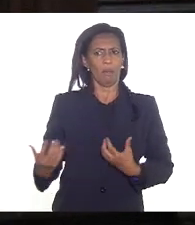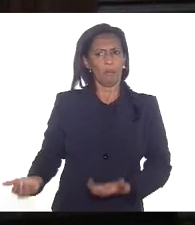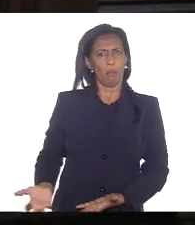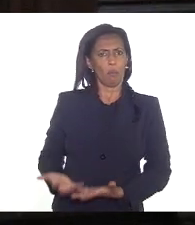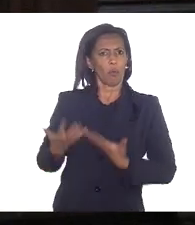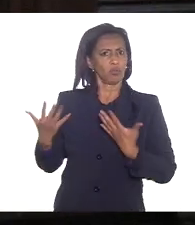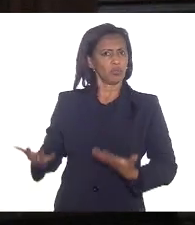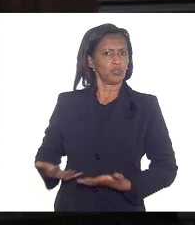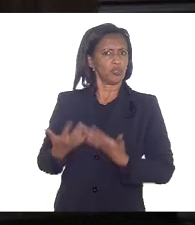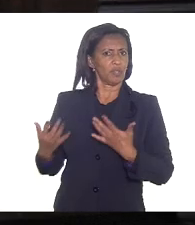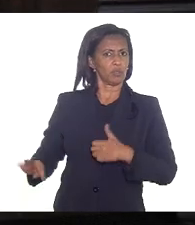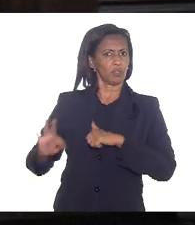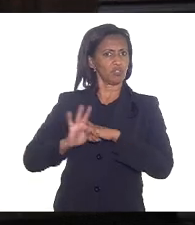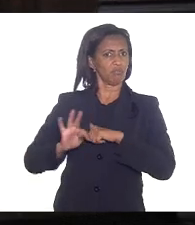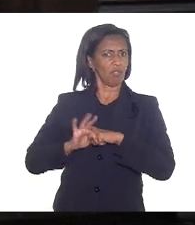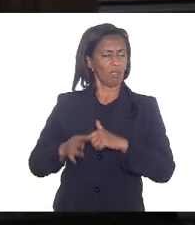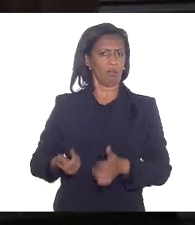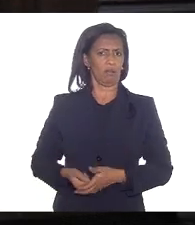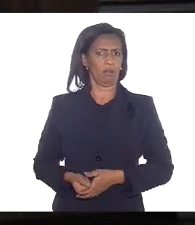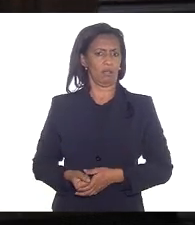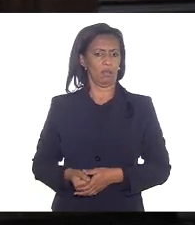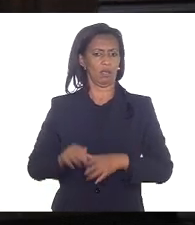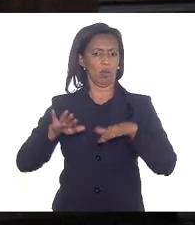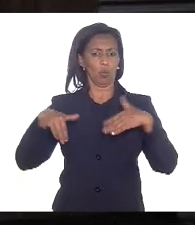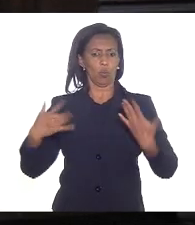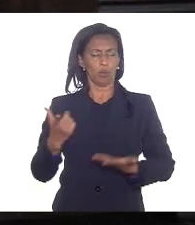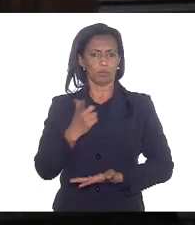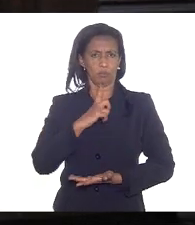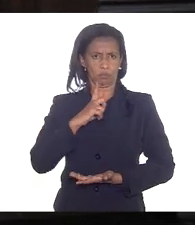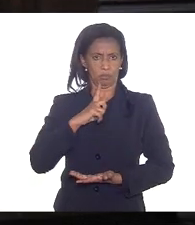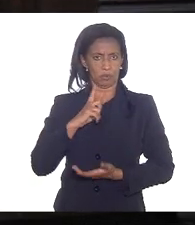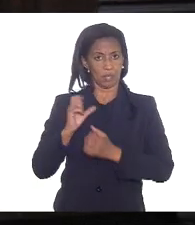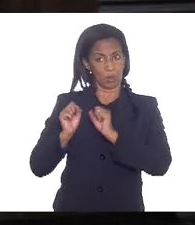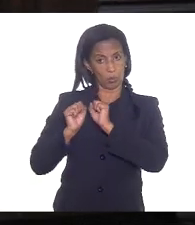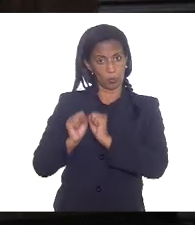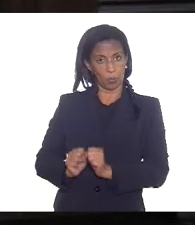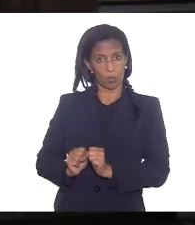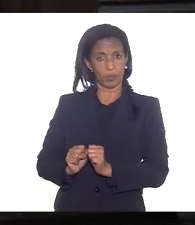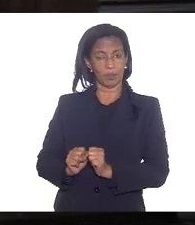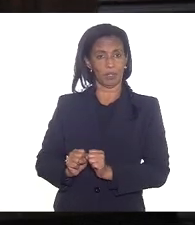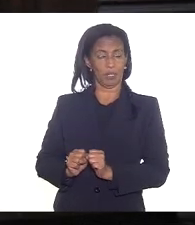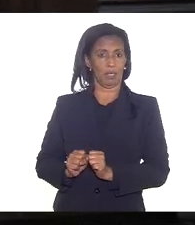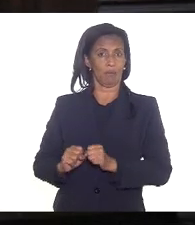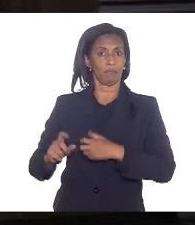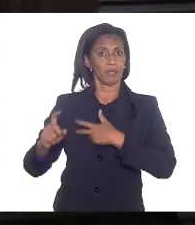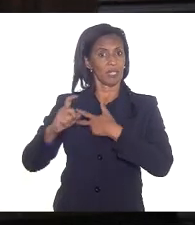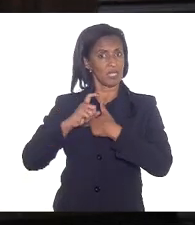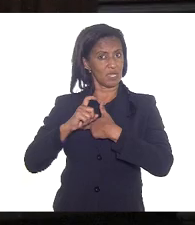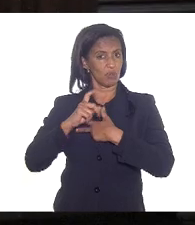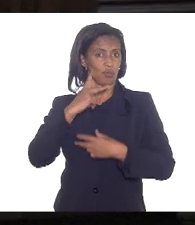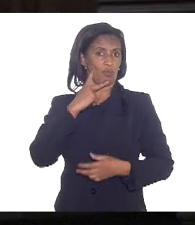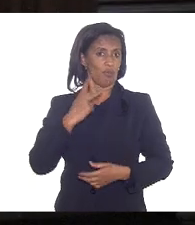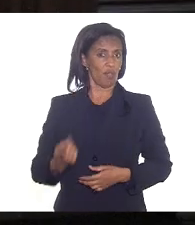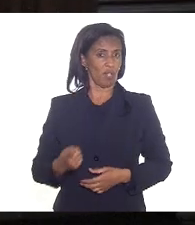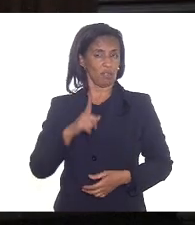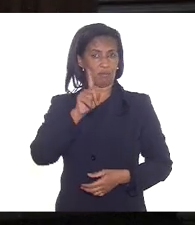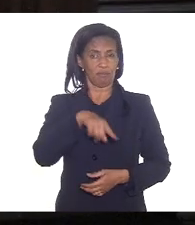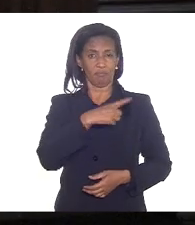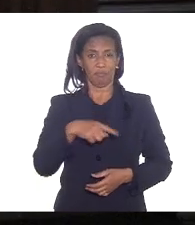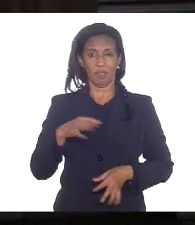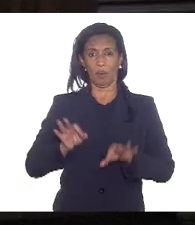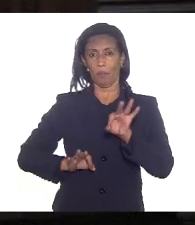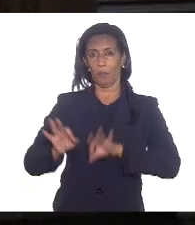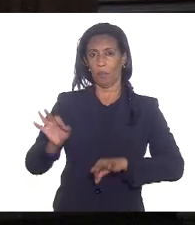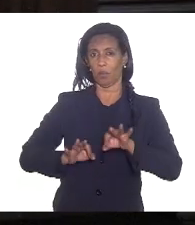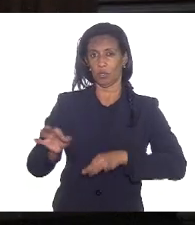motivações técnicas quando a gente tem um poder executivo dizendo que vai vetar o projeto